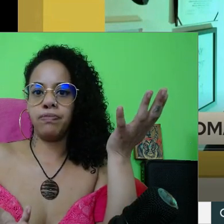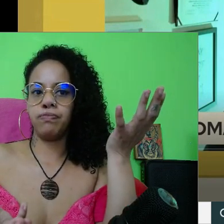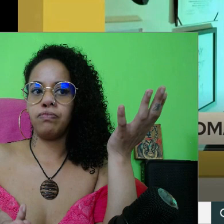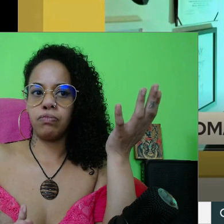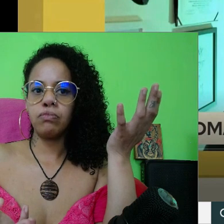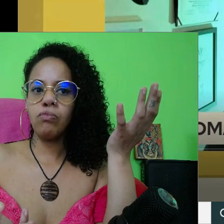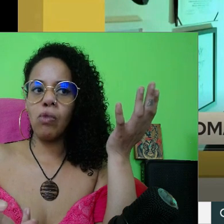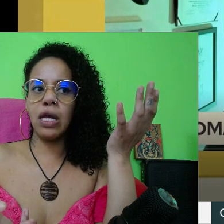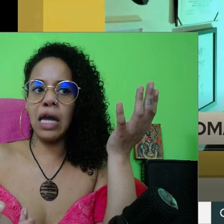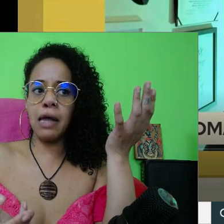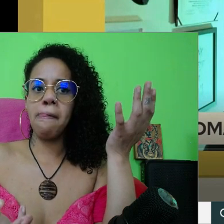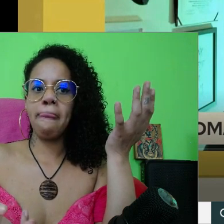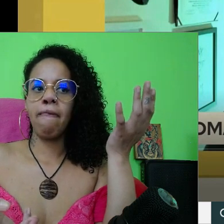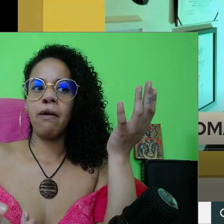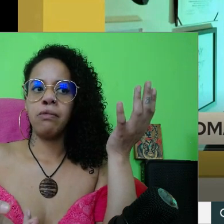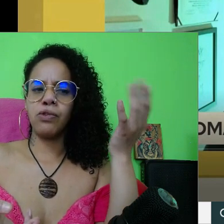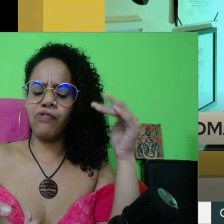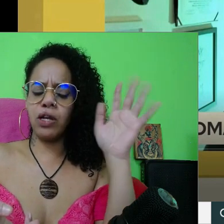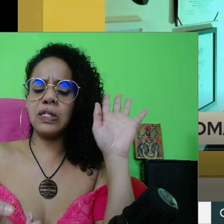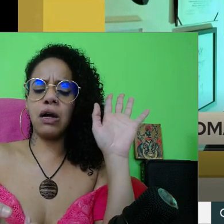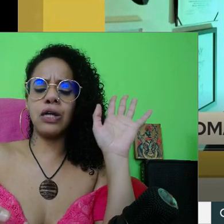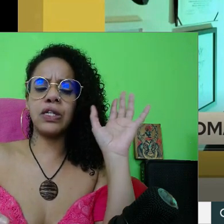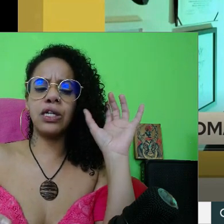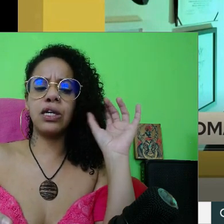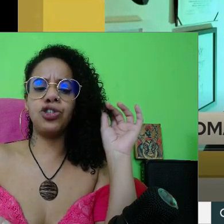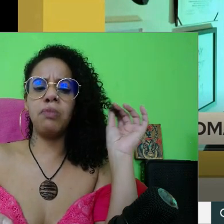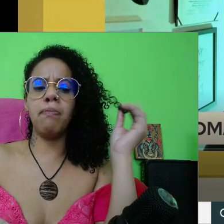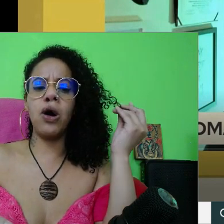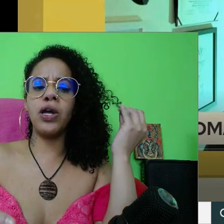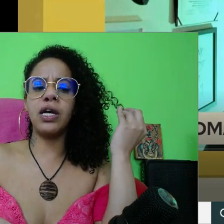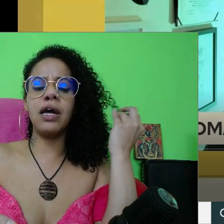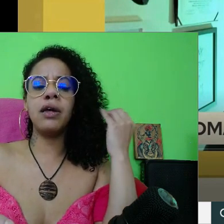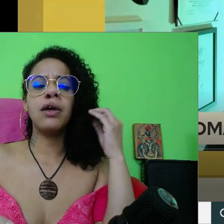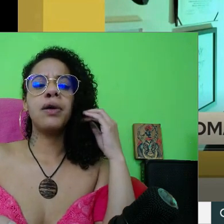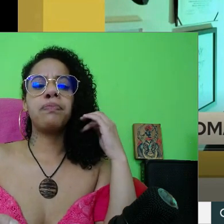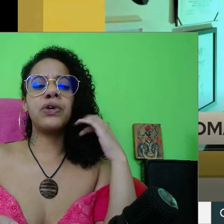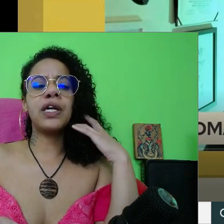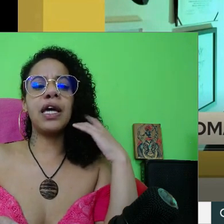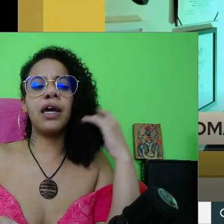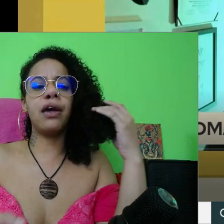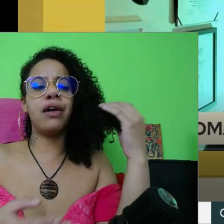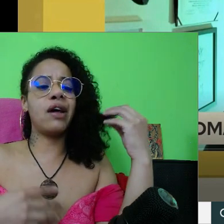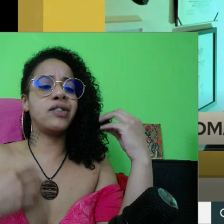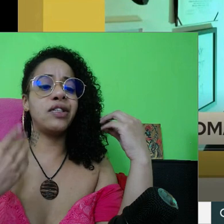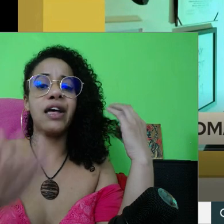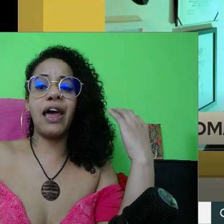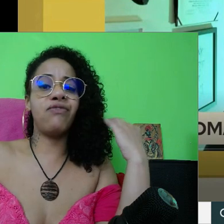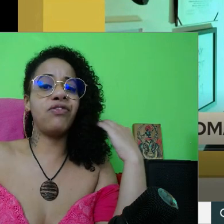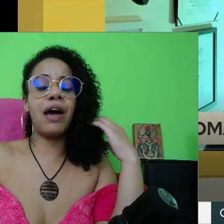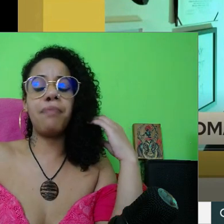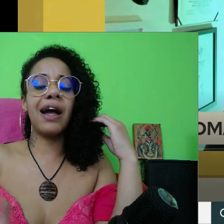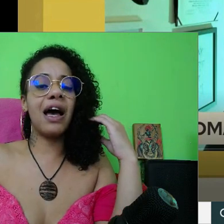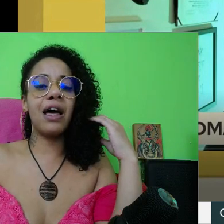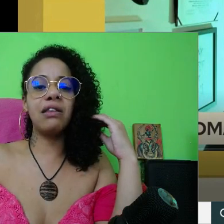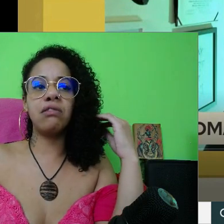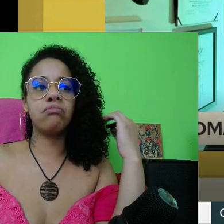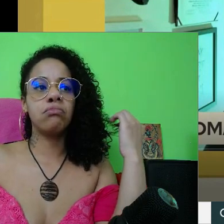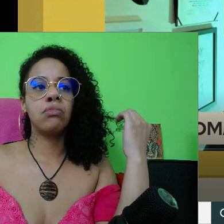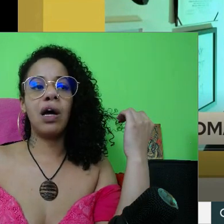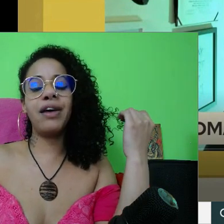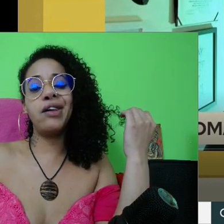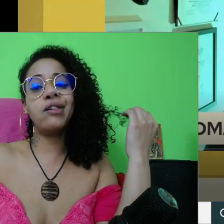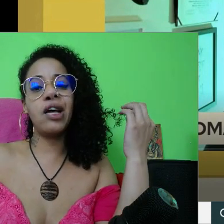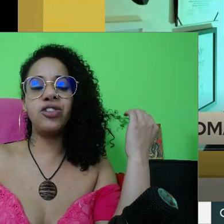nenhuma né tô falando esse negócio aqui de memória né porque às vezes a Live vai apagada